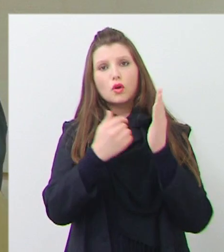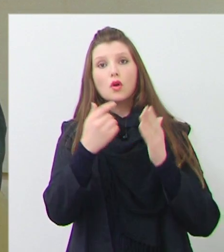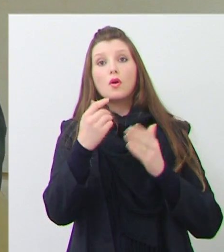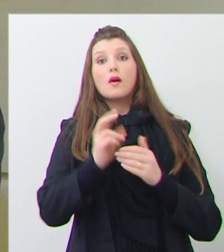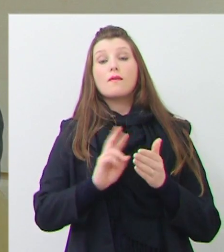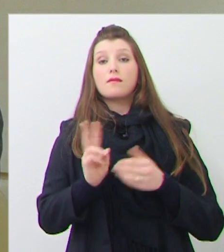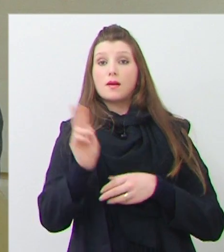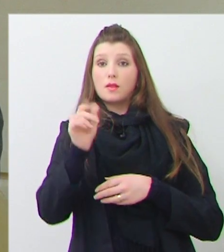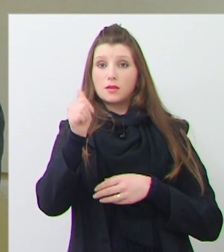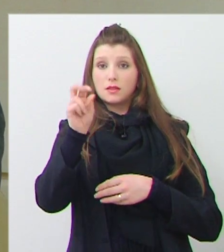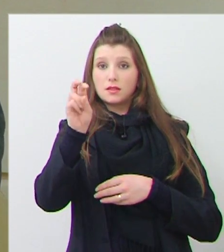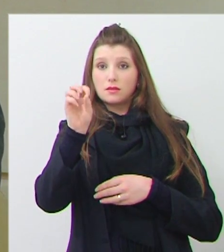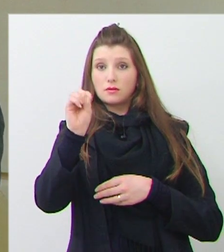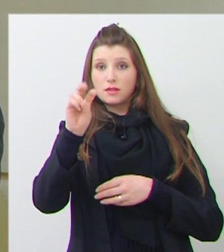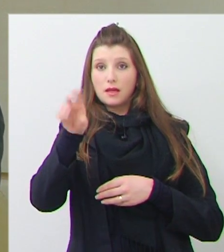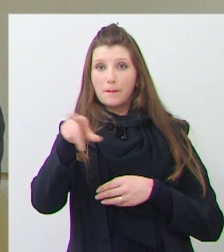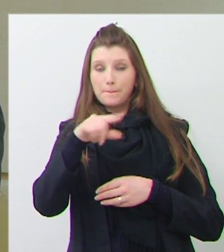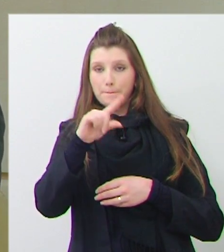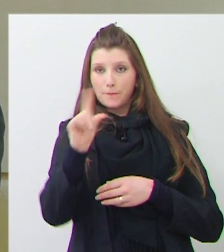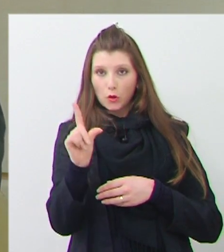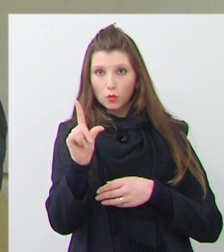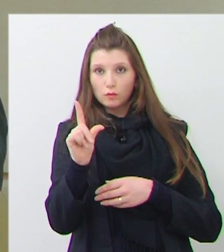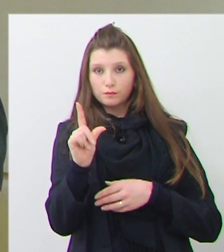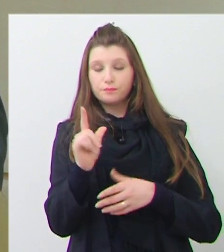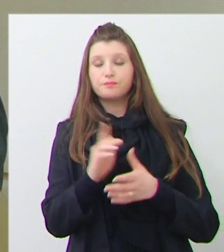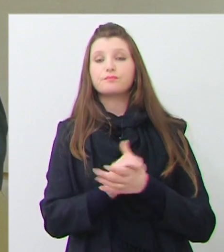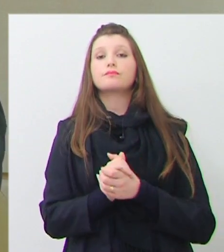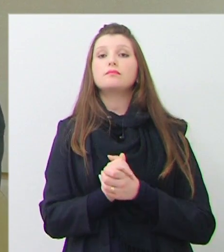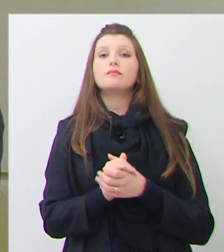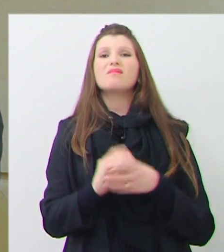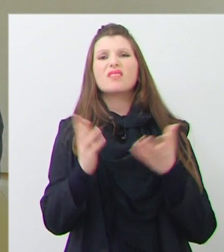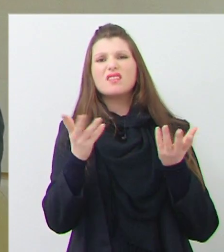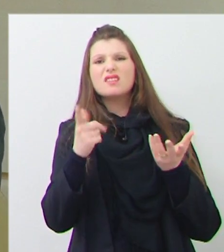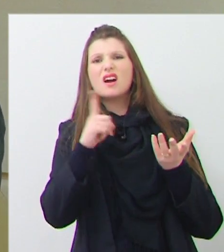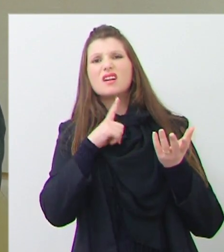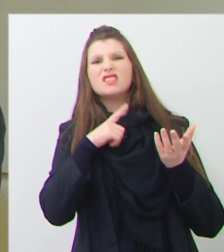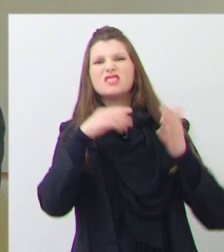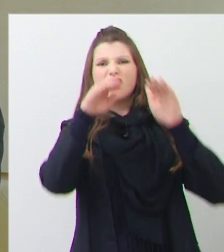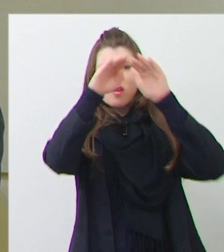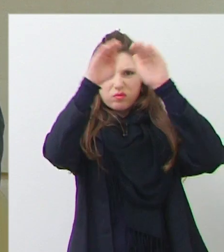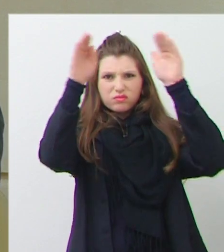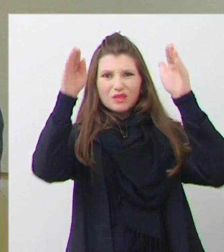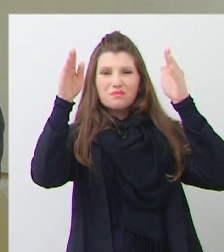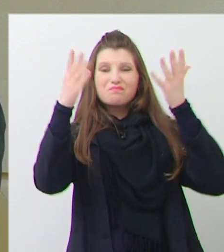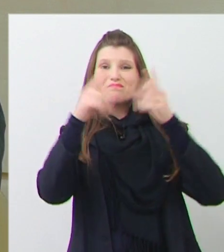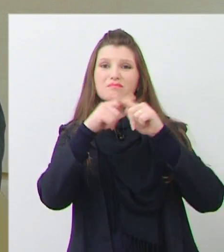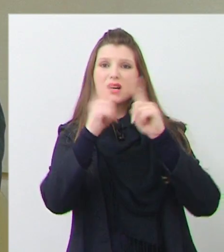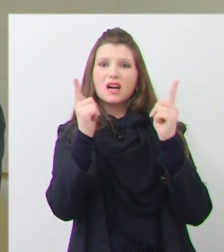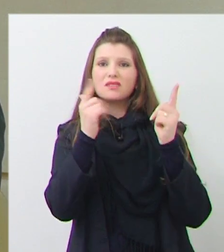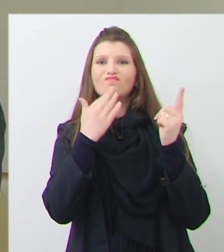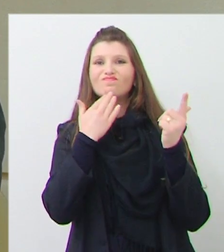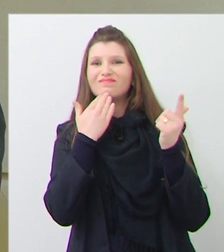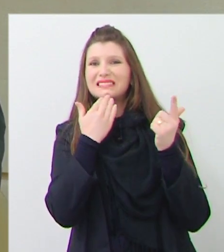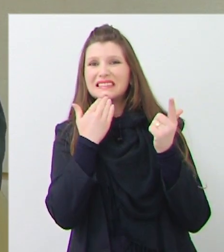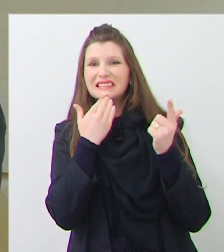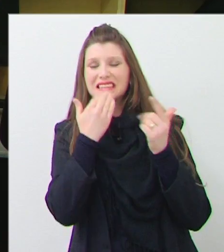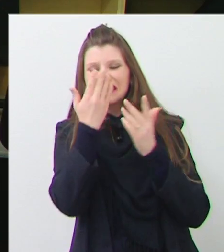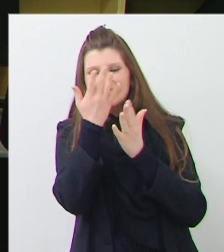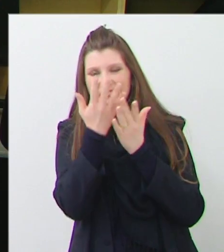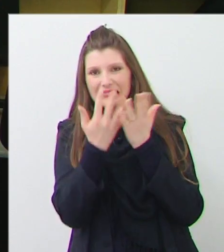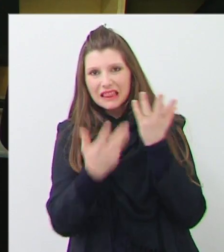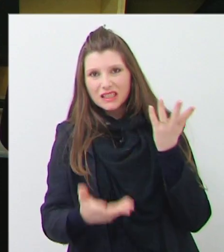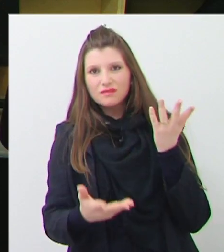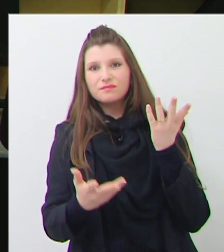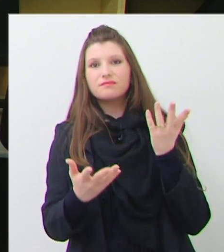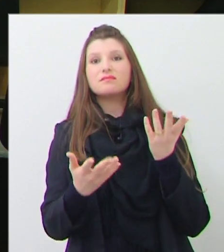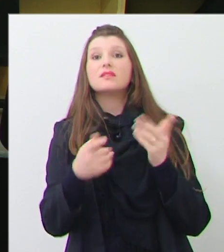150 mil, e já lá tinha uma cobertura e caiu. Então, se tinha já o projeto de começar,